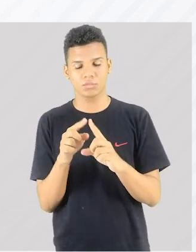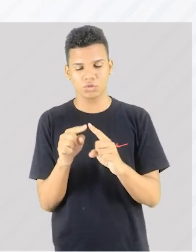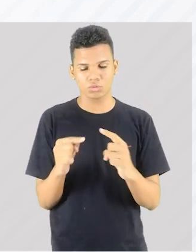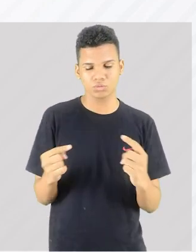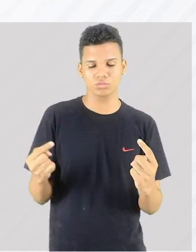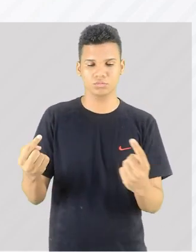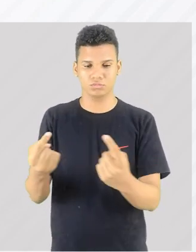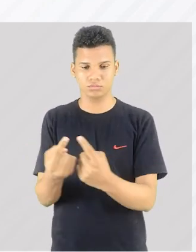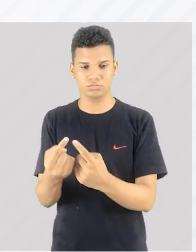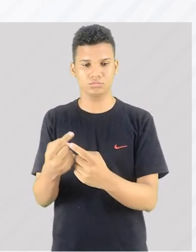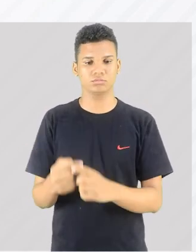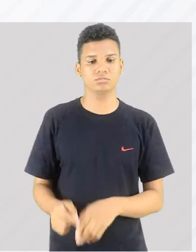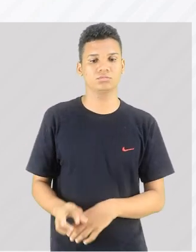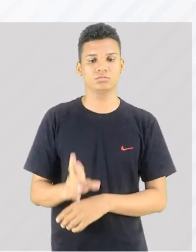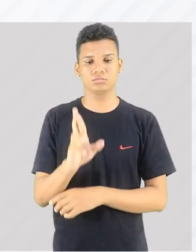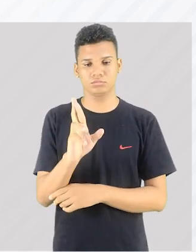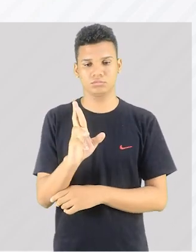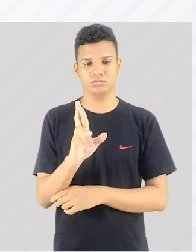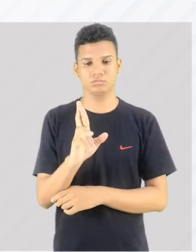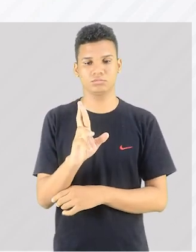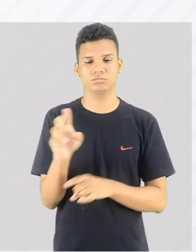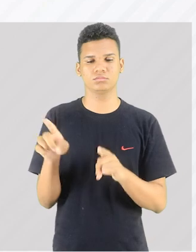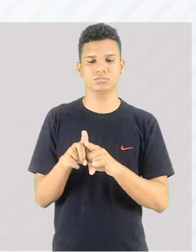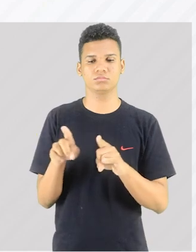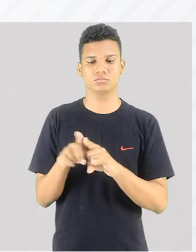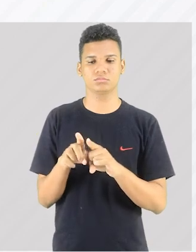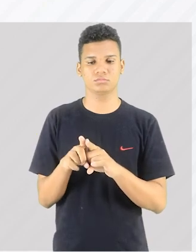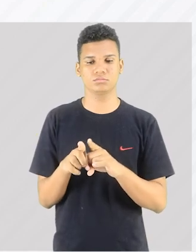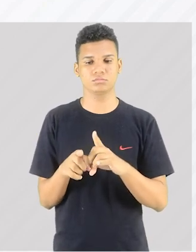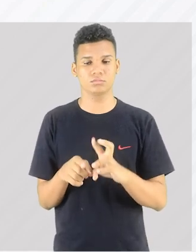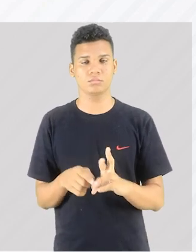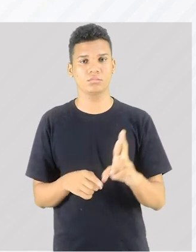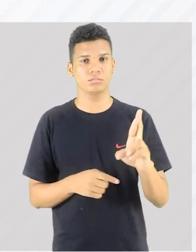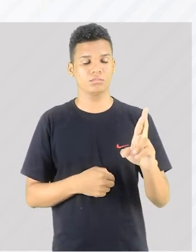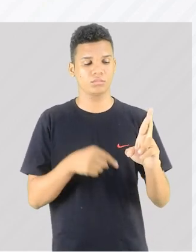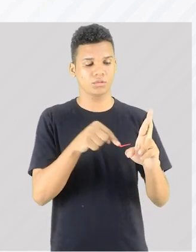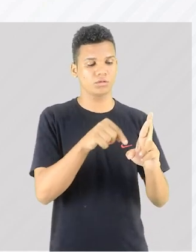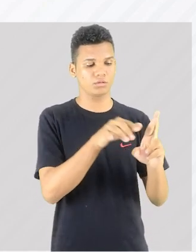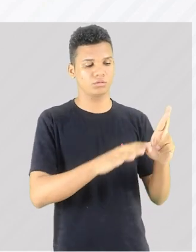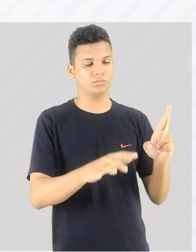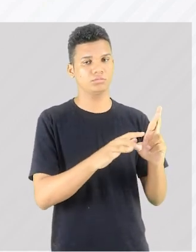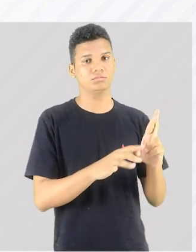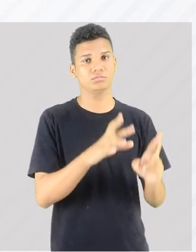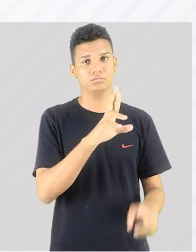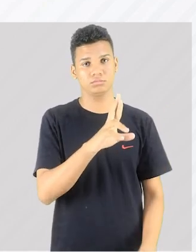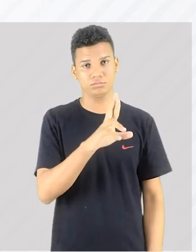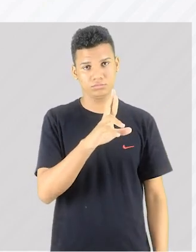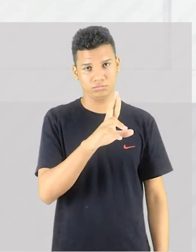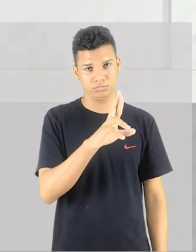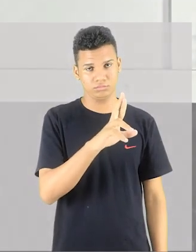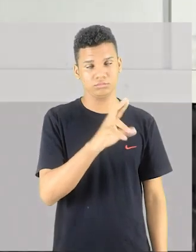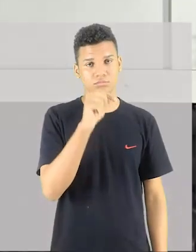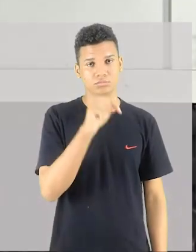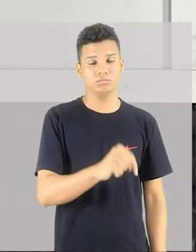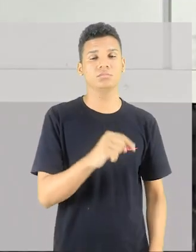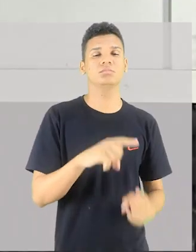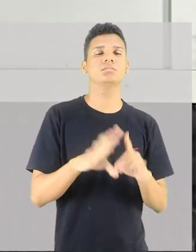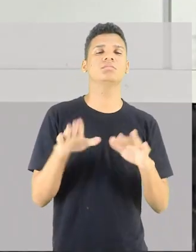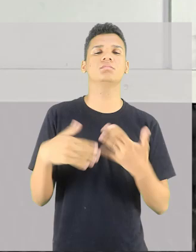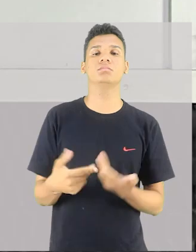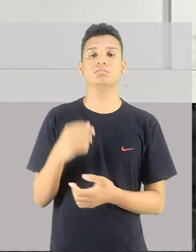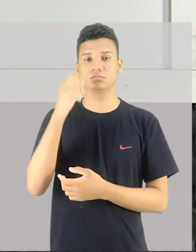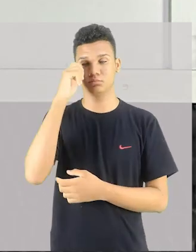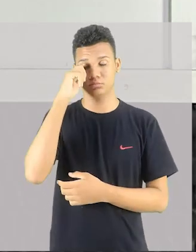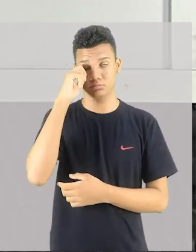r maiúsculo e a e o e da área Central rzinho deverá ser Olha